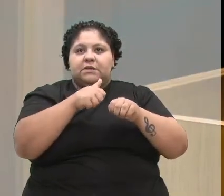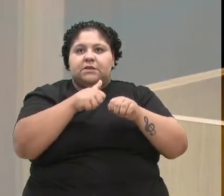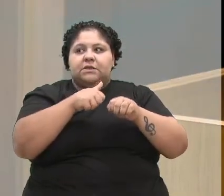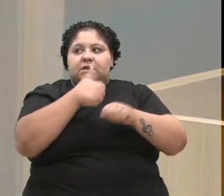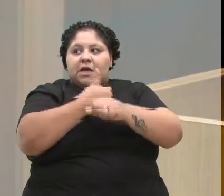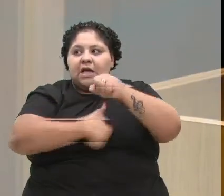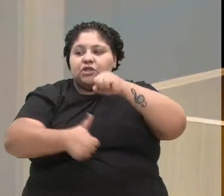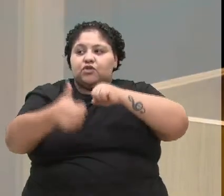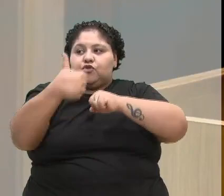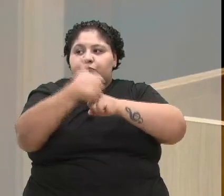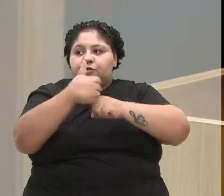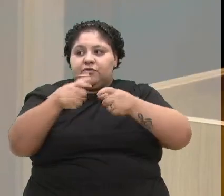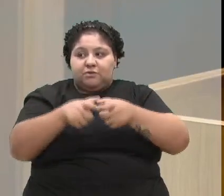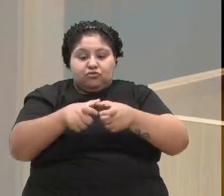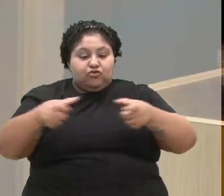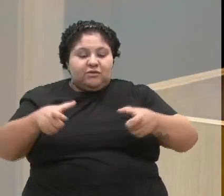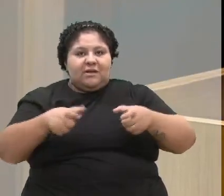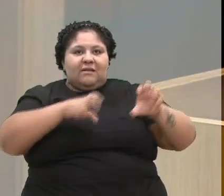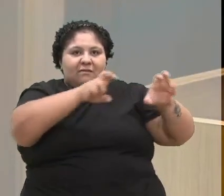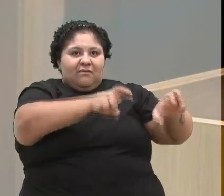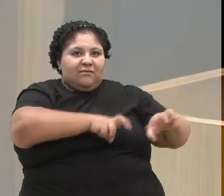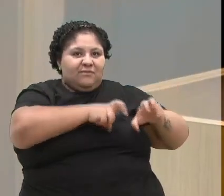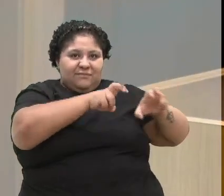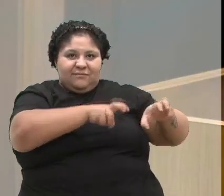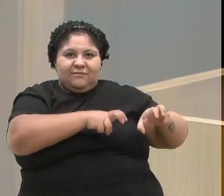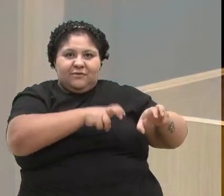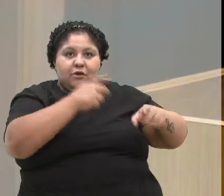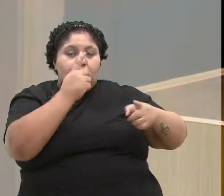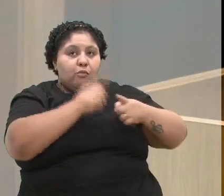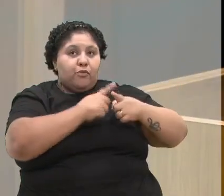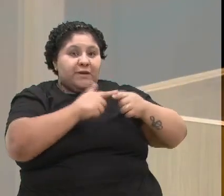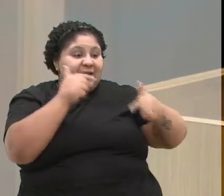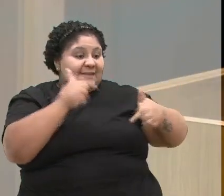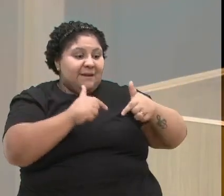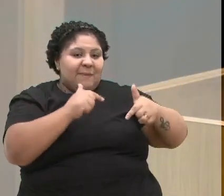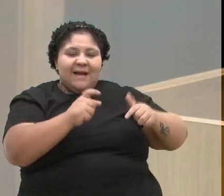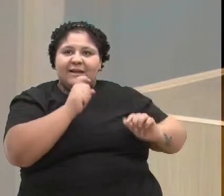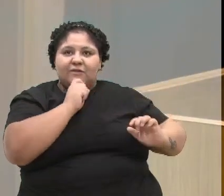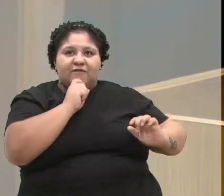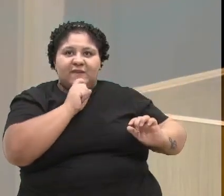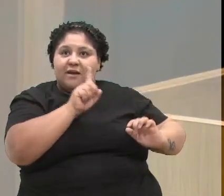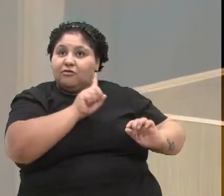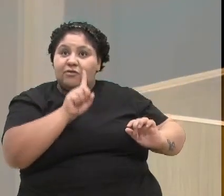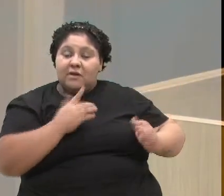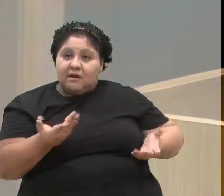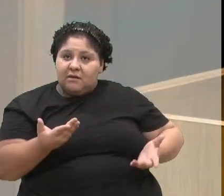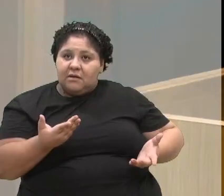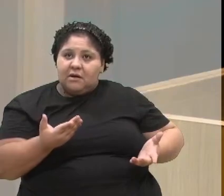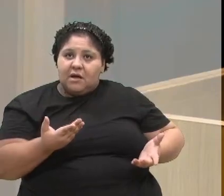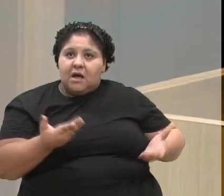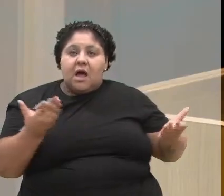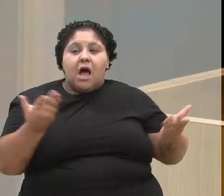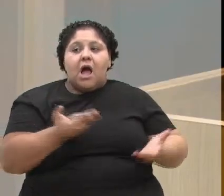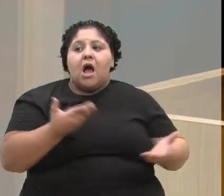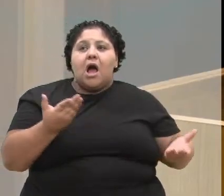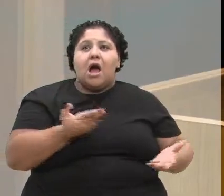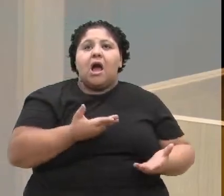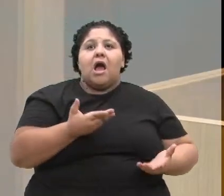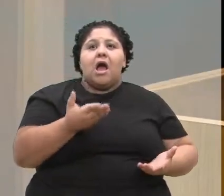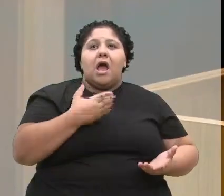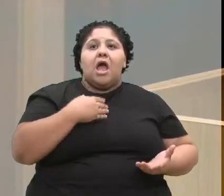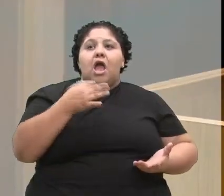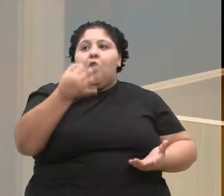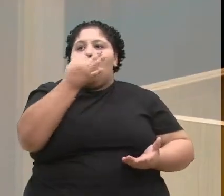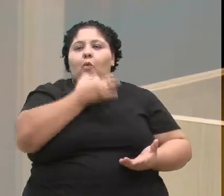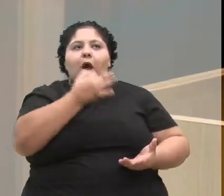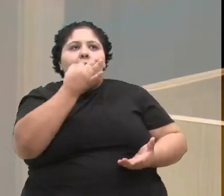não estão no momento da colheita. Agora, ontem, por exemplo, muitos me dizendo, eu estou com a uva lá